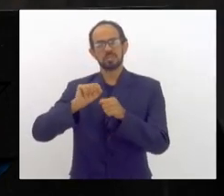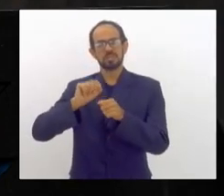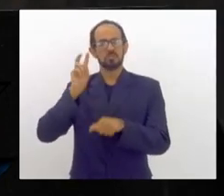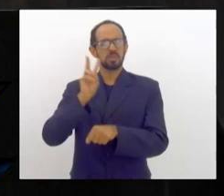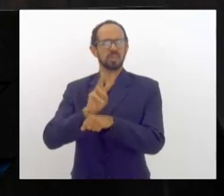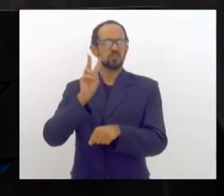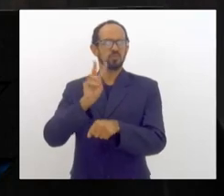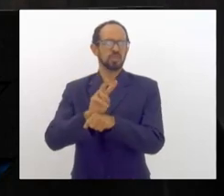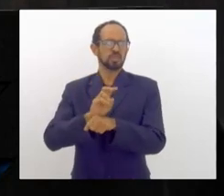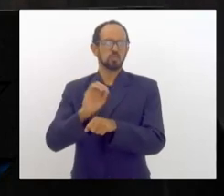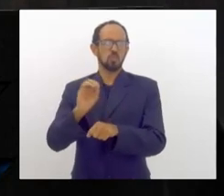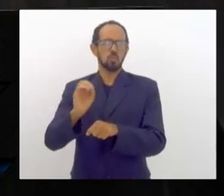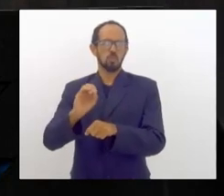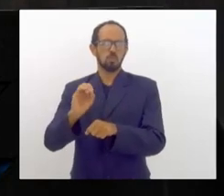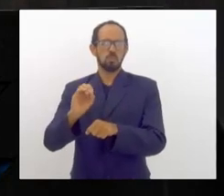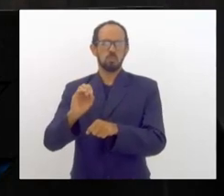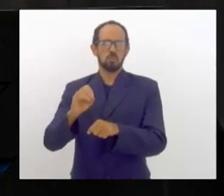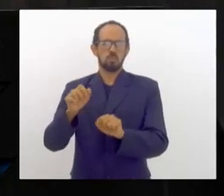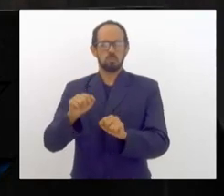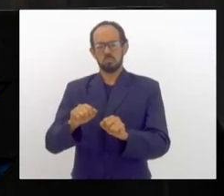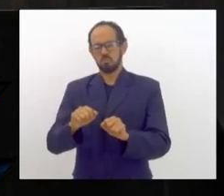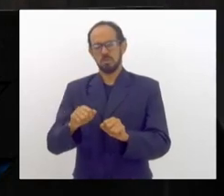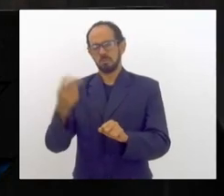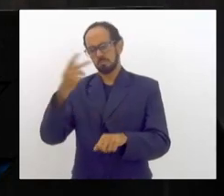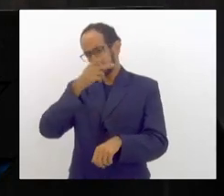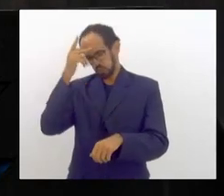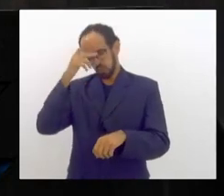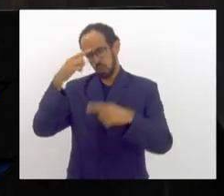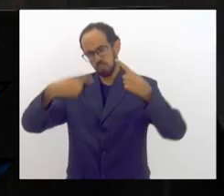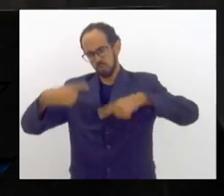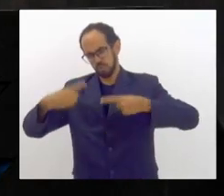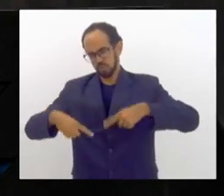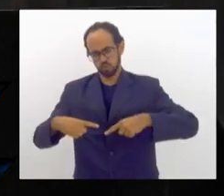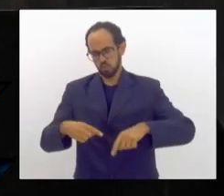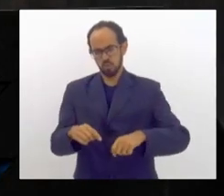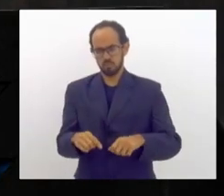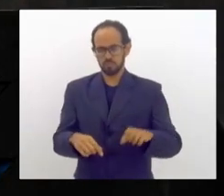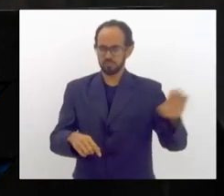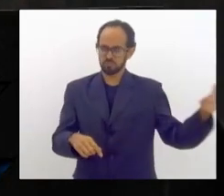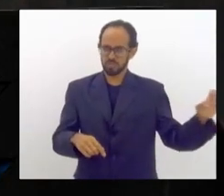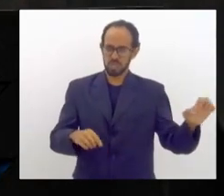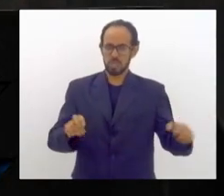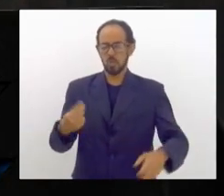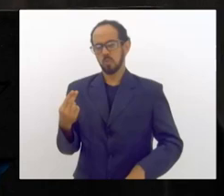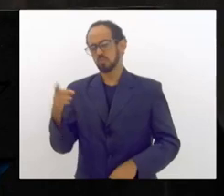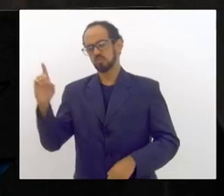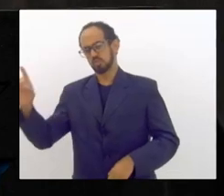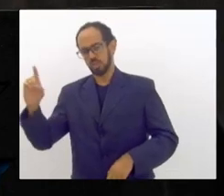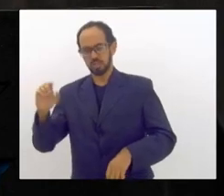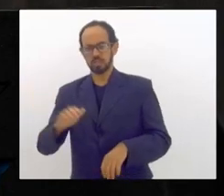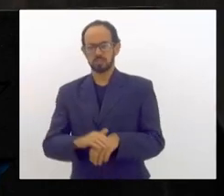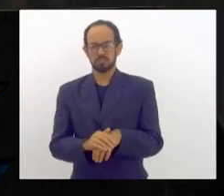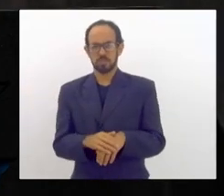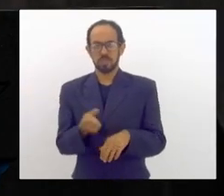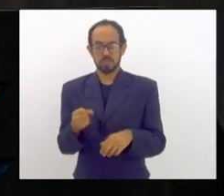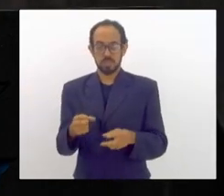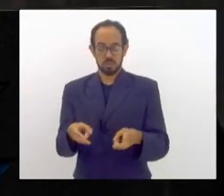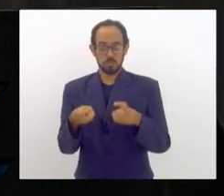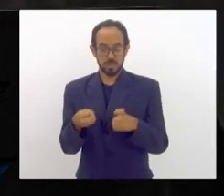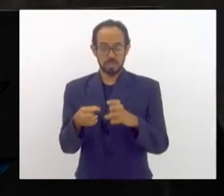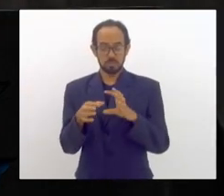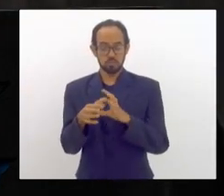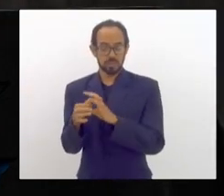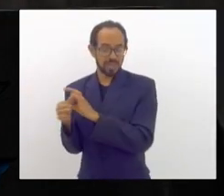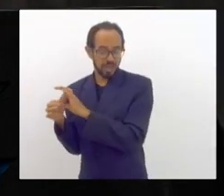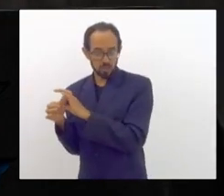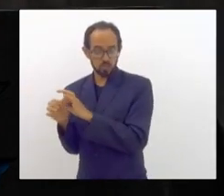política, seja aliado ou adversário. E quando a gente olha esse cenário, nos preocupa mais